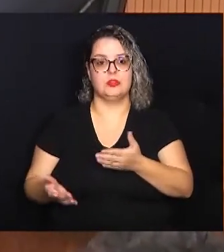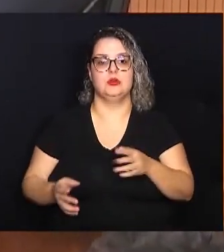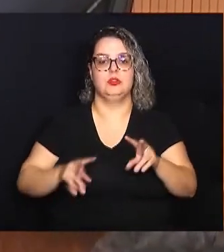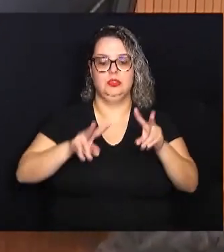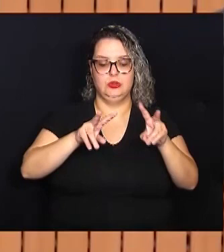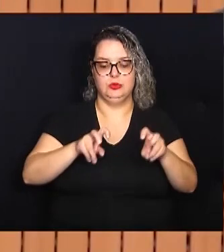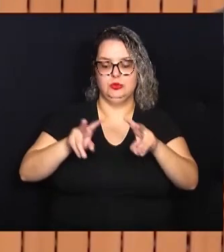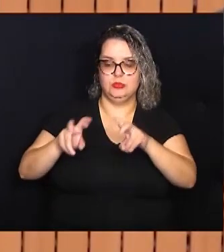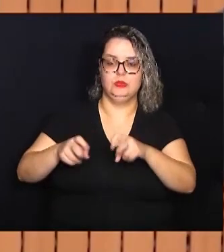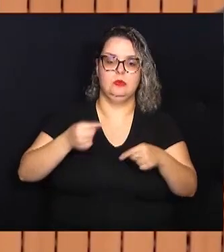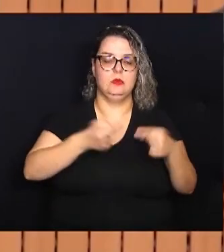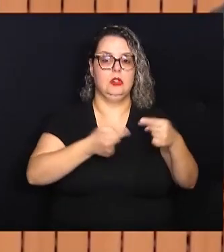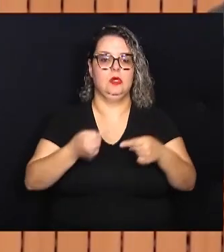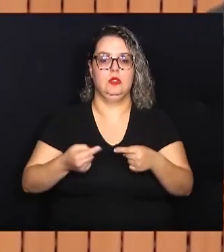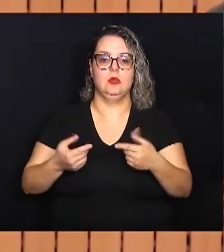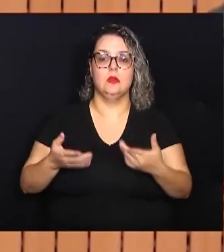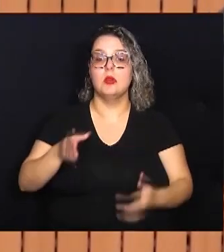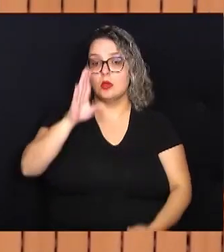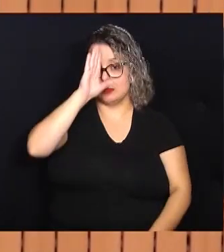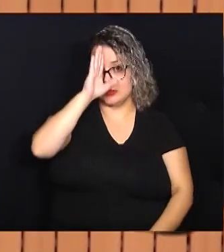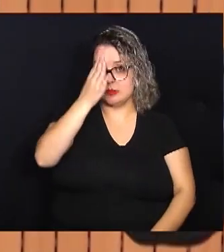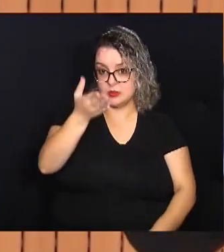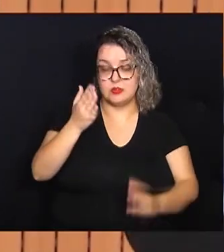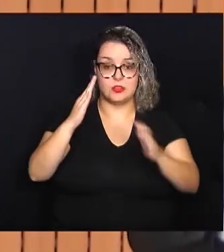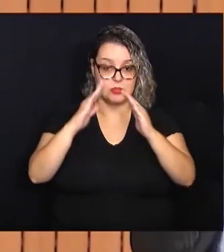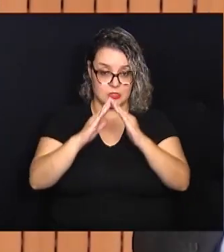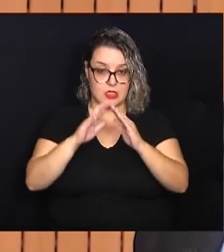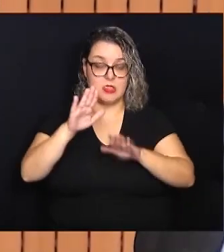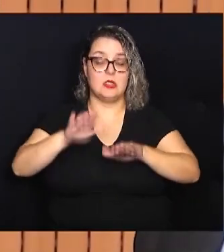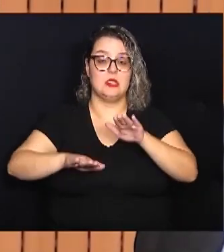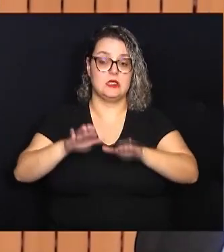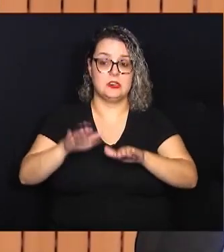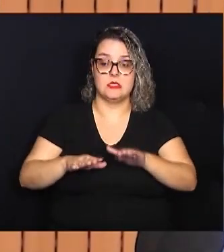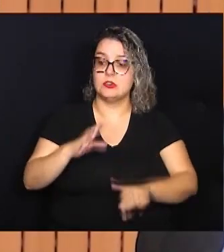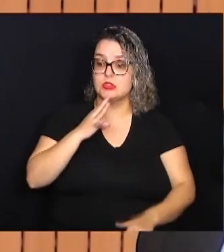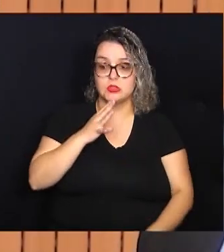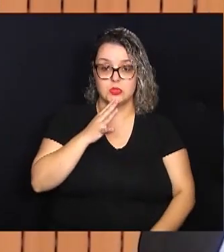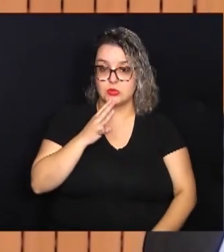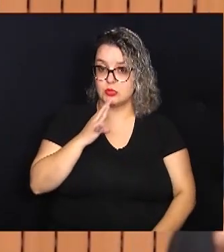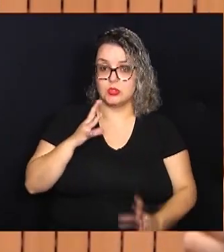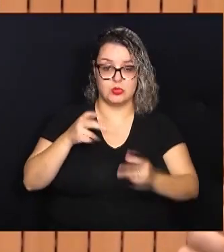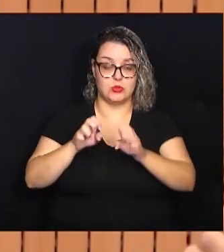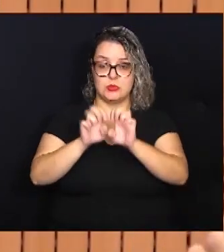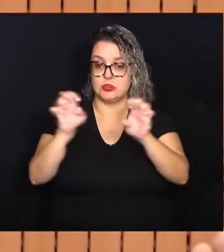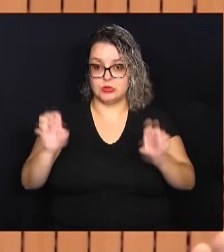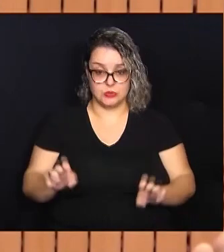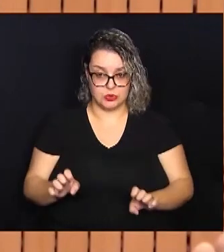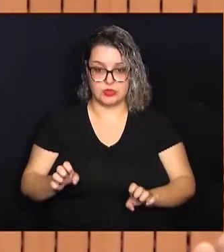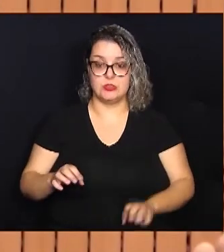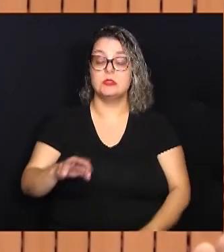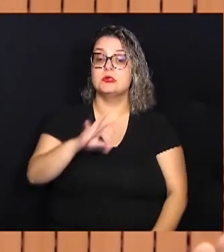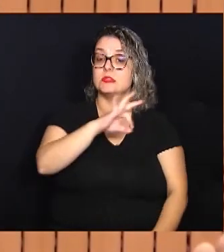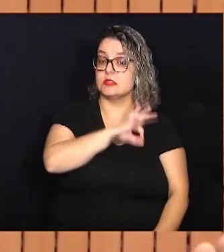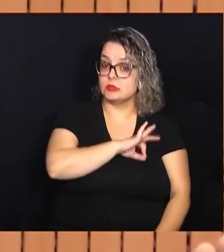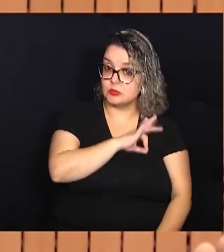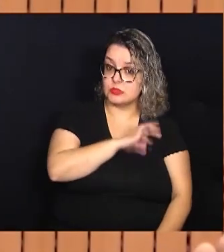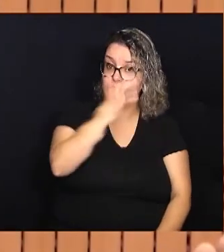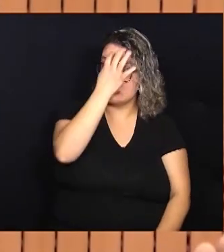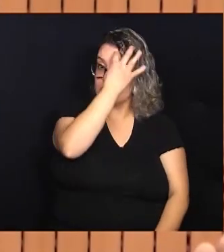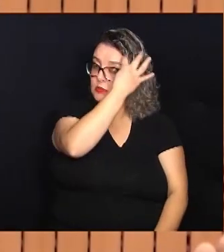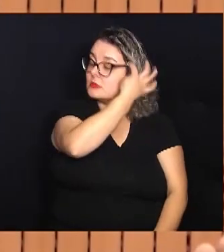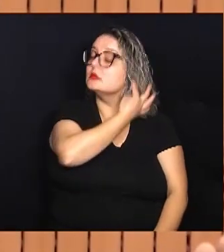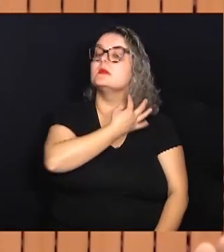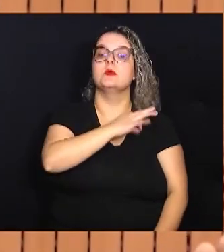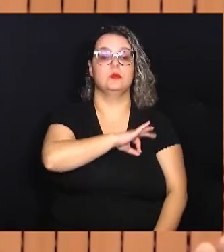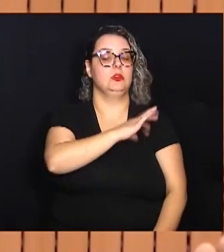serem debatidos. Principalmente você que está em casa, você que às vezes não conhece toda a estrutura das polícias, né? Polícia Militar,